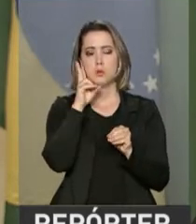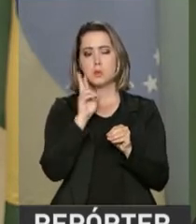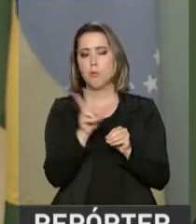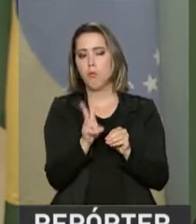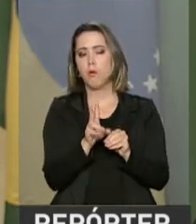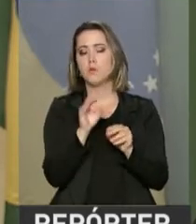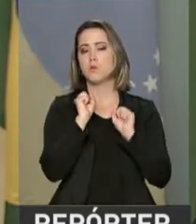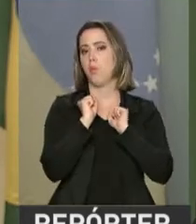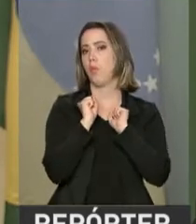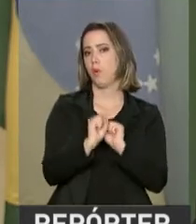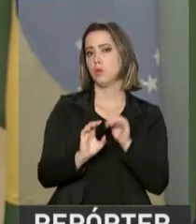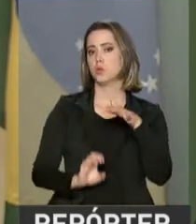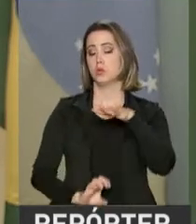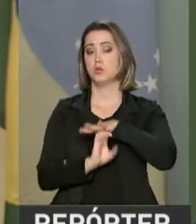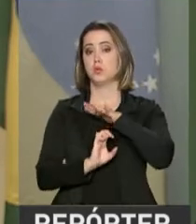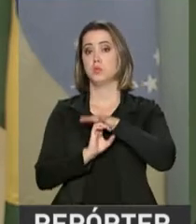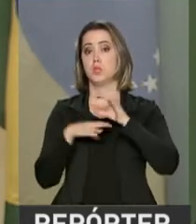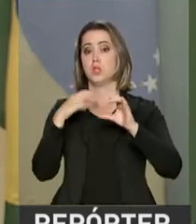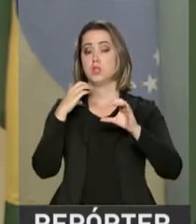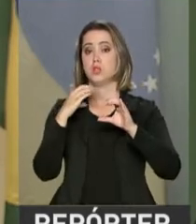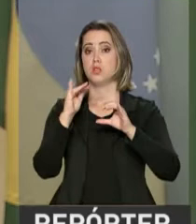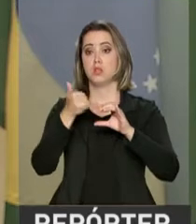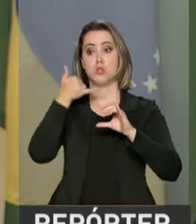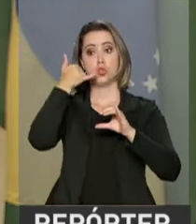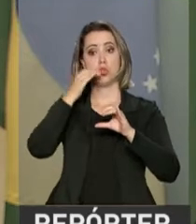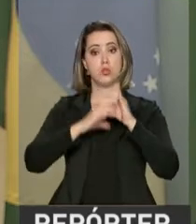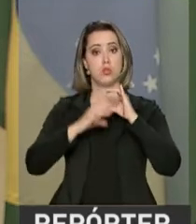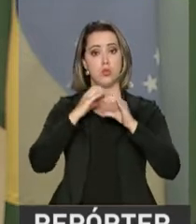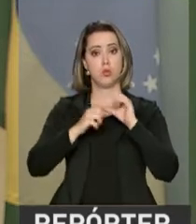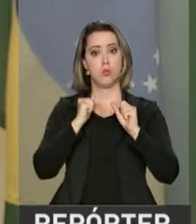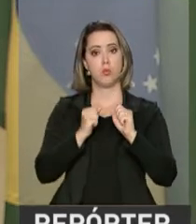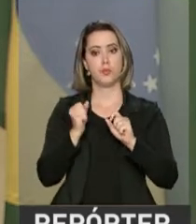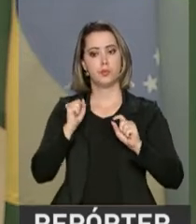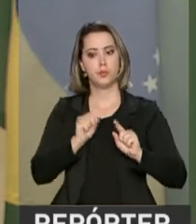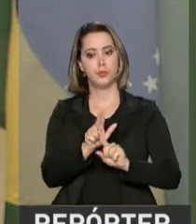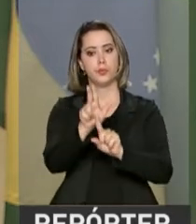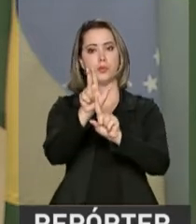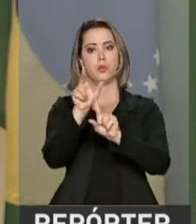as empresas de telecomunicações vão implantando suas redes 4G também nessa faixa.